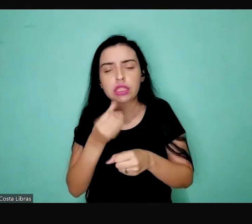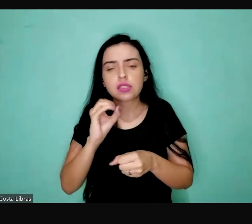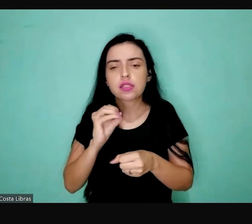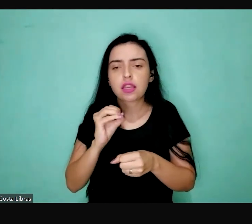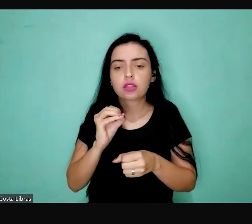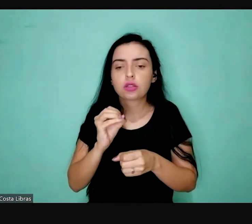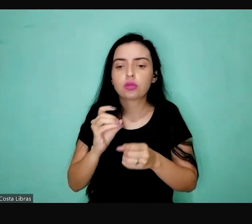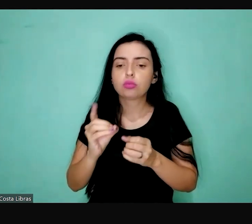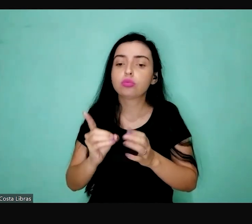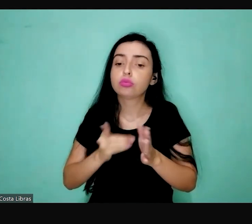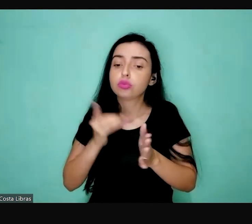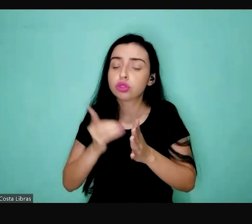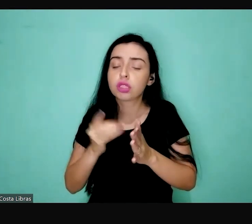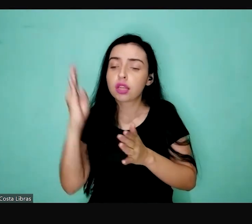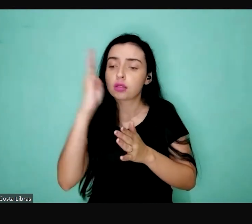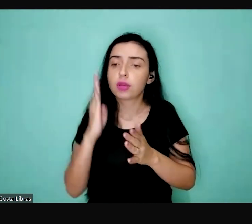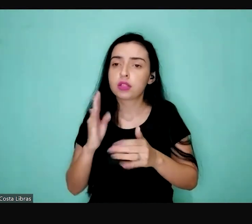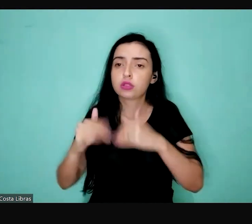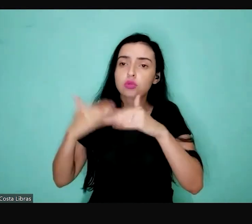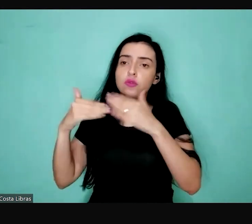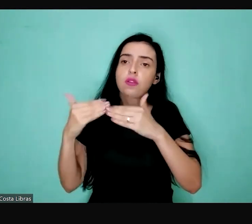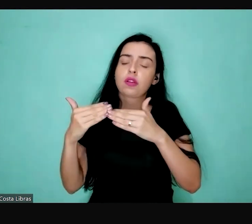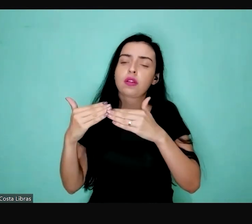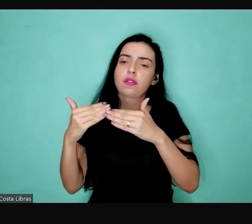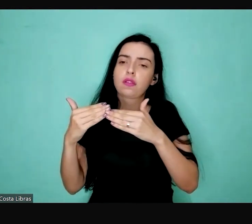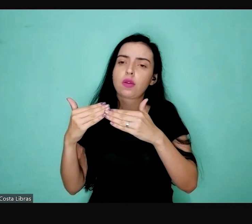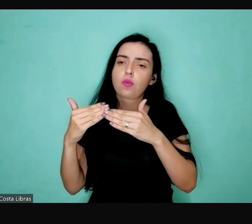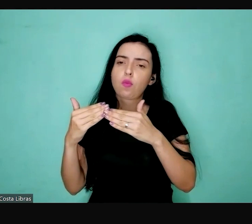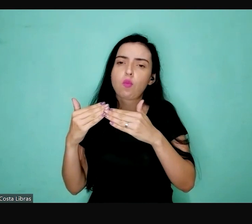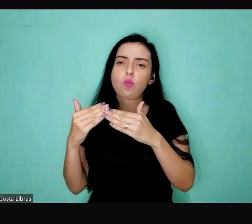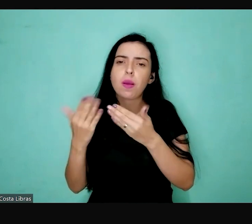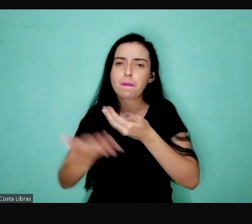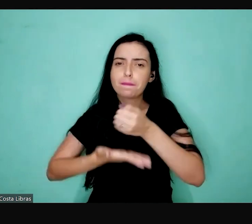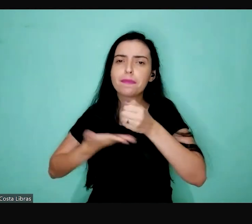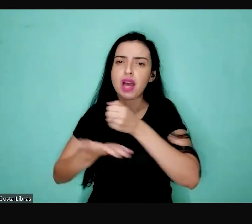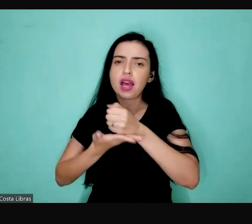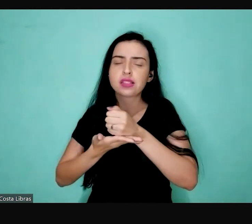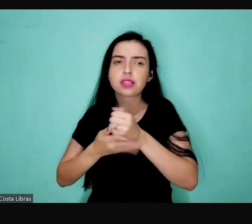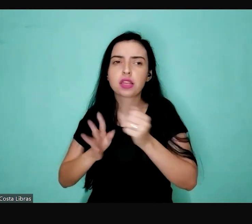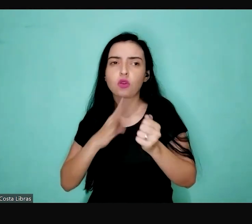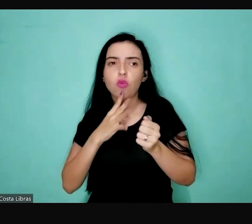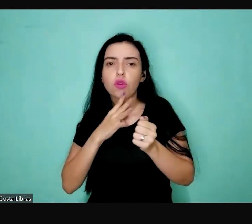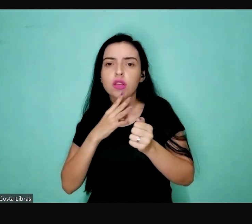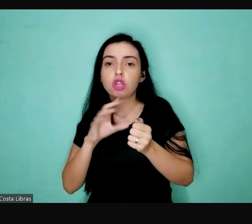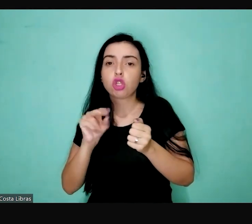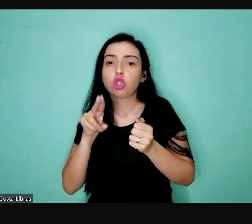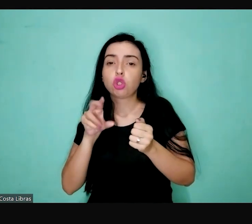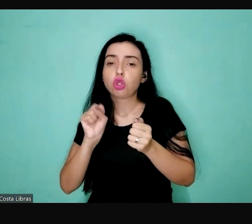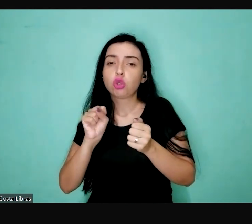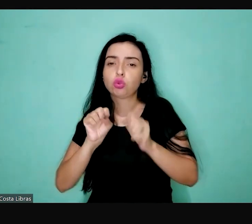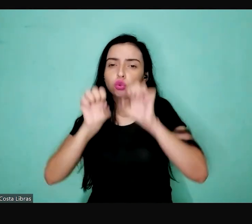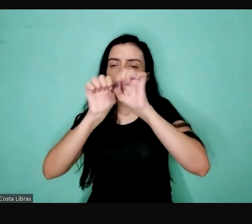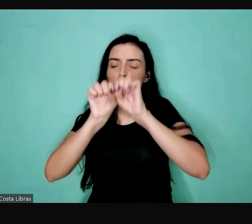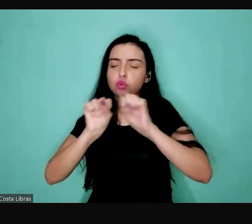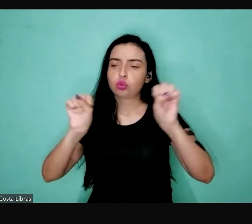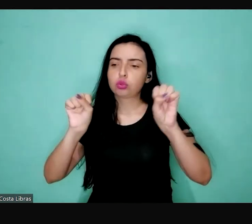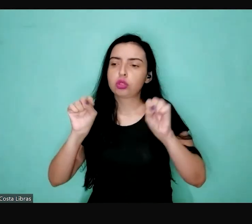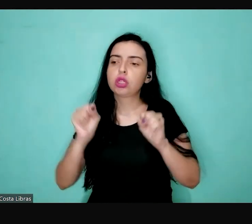brasileiro desenvolveu uma ferramenta que nós conhecemos como súmulas, né? E a partir